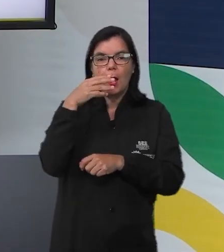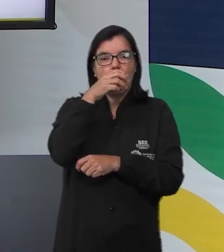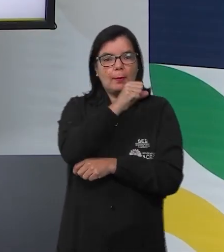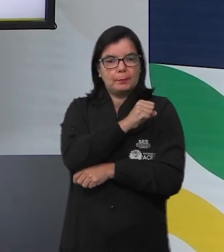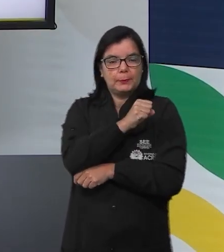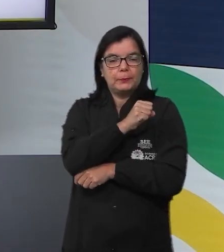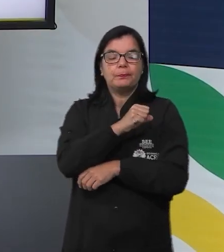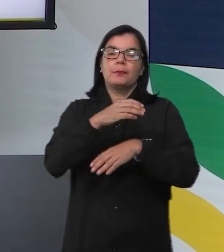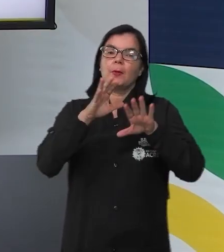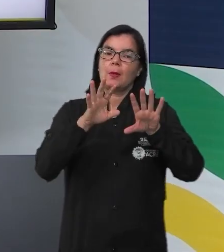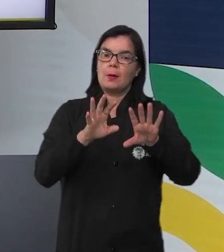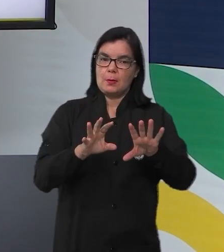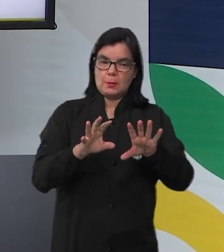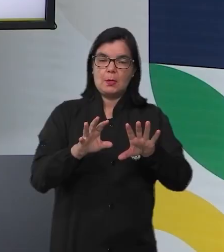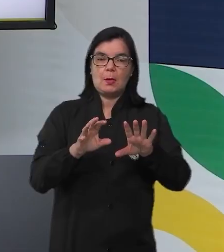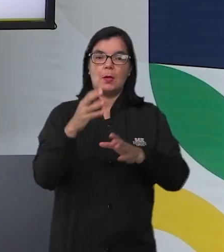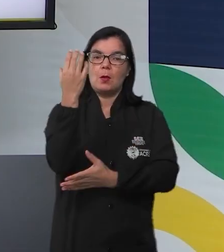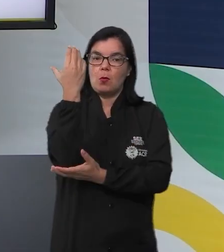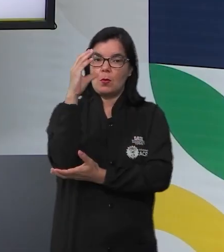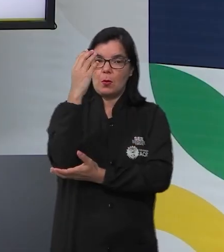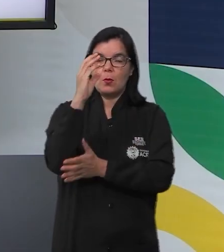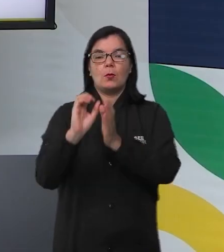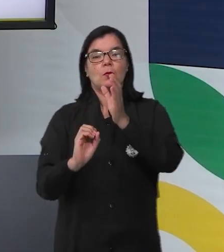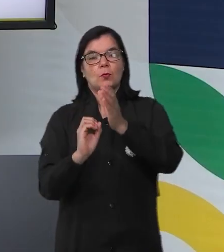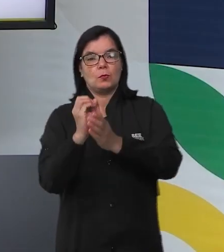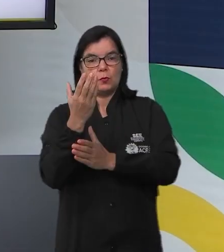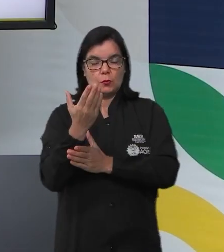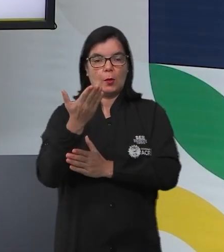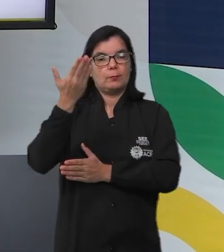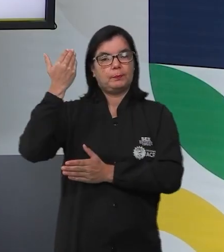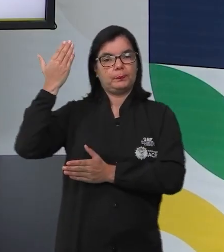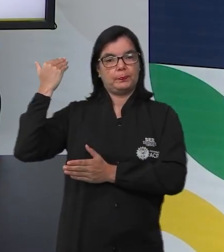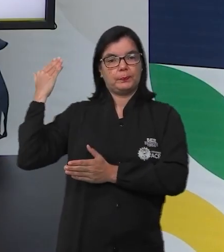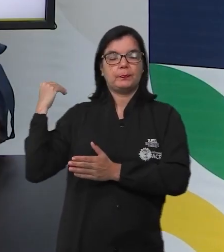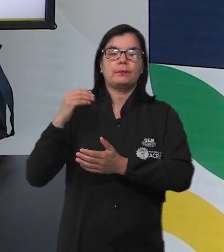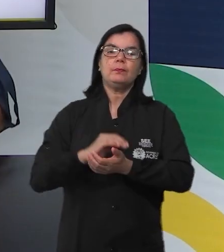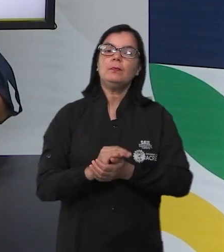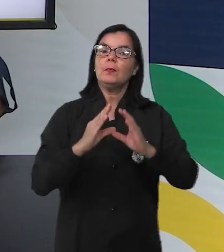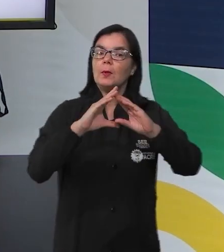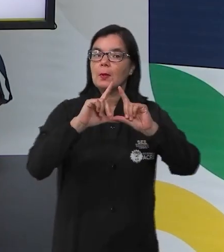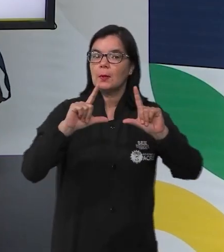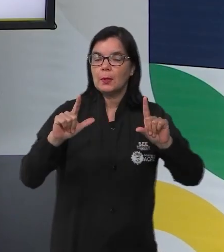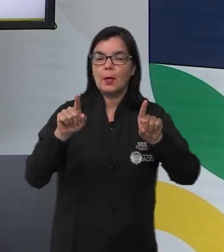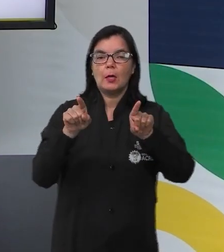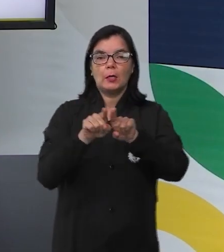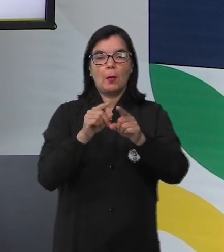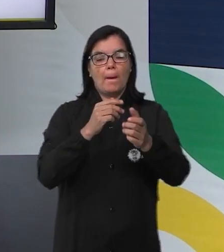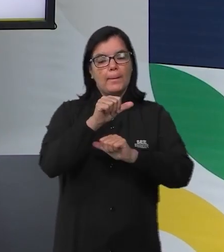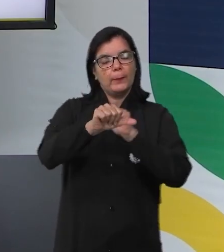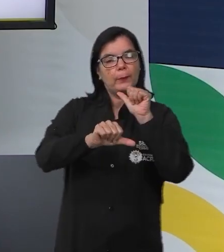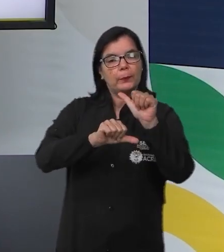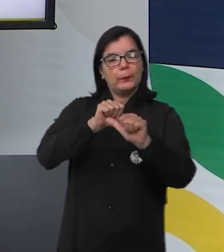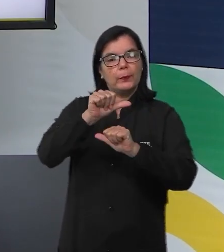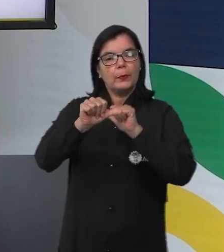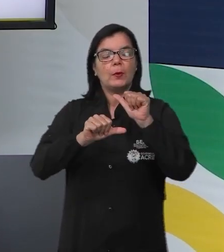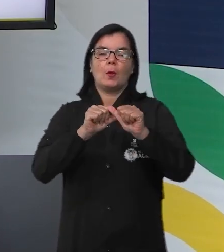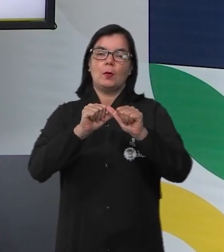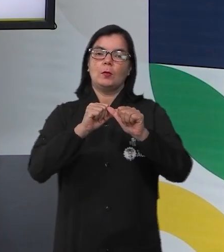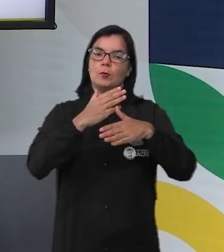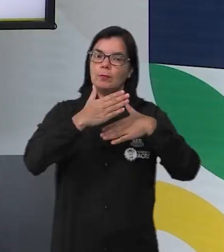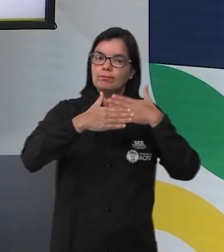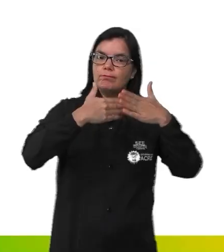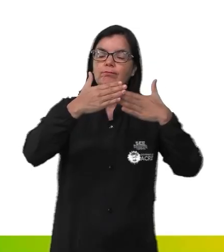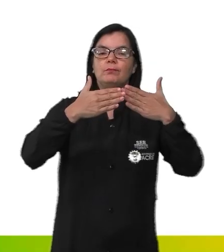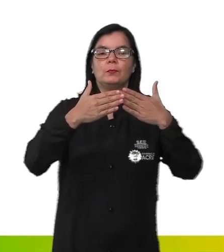afiado. Então, era desse jeito que a ciência funcionava na antiguidade. É claro que acabou mudando, Acabou